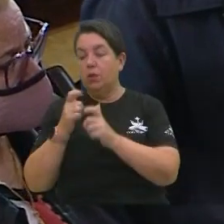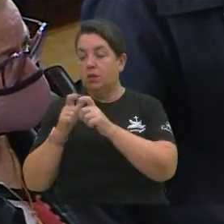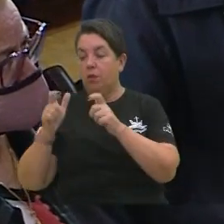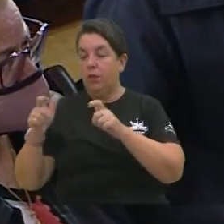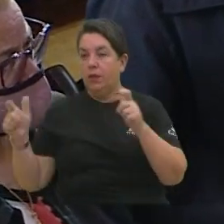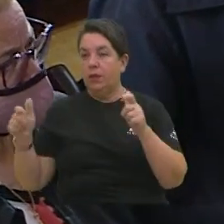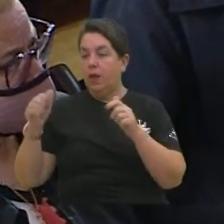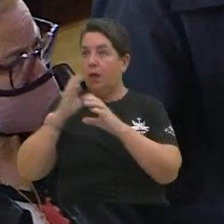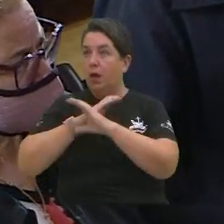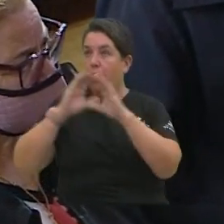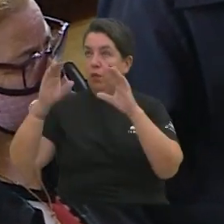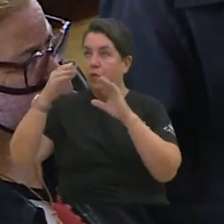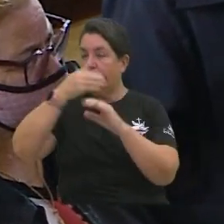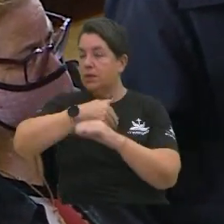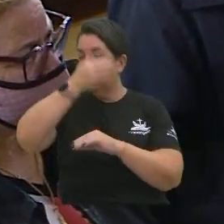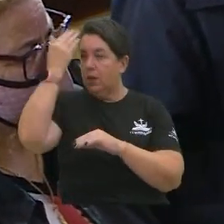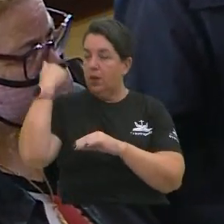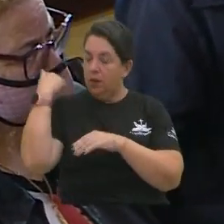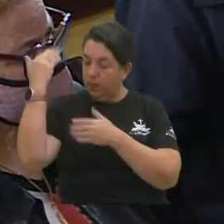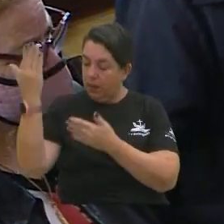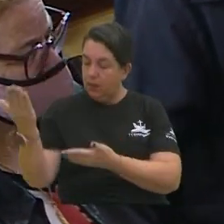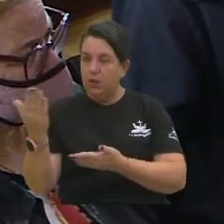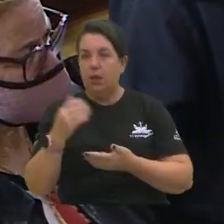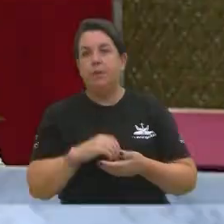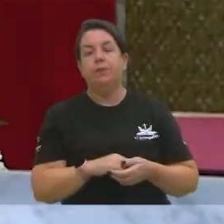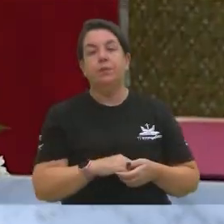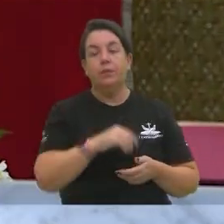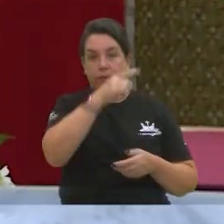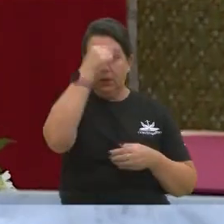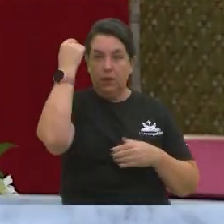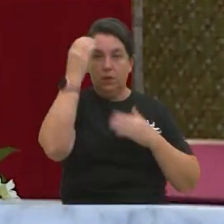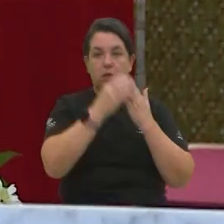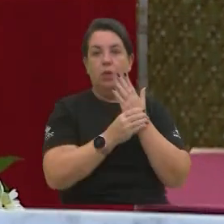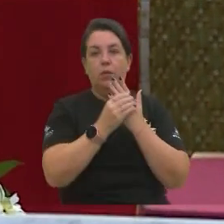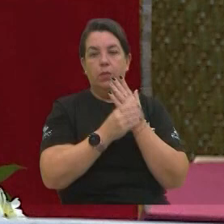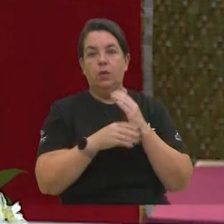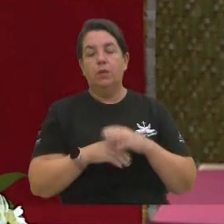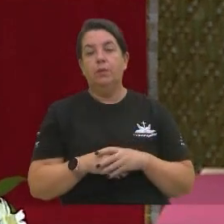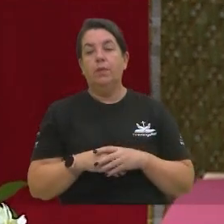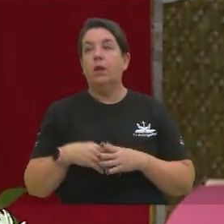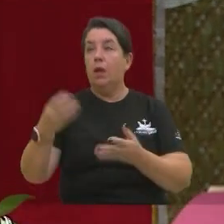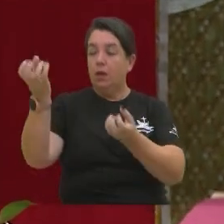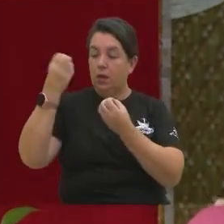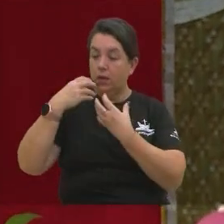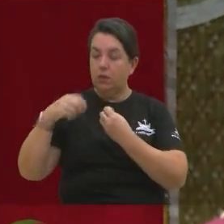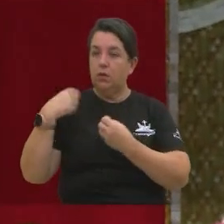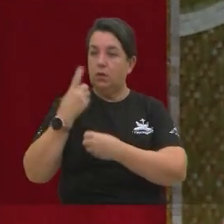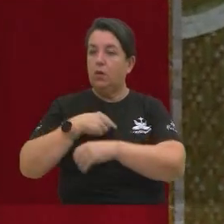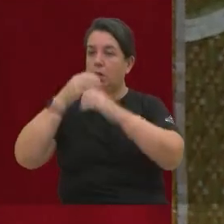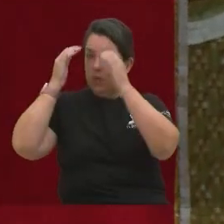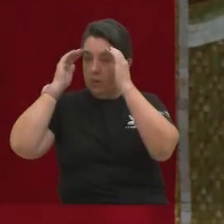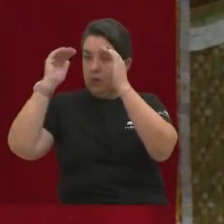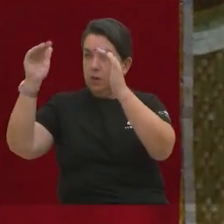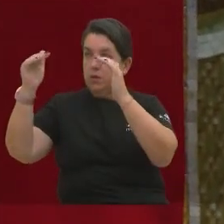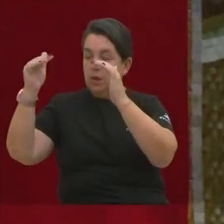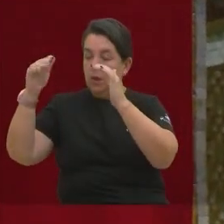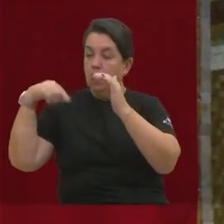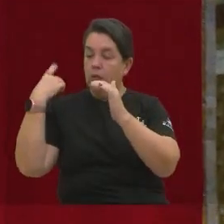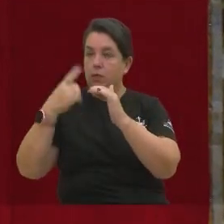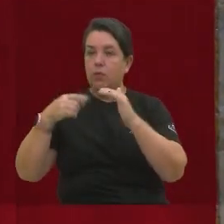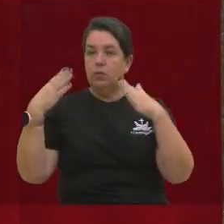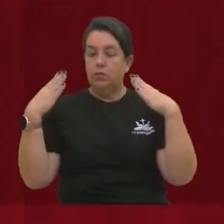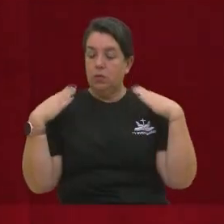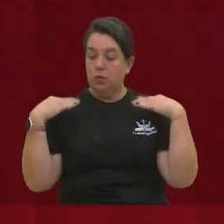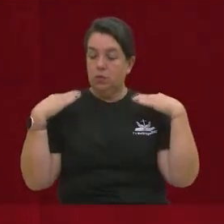nossa confiança em Maria Santíssima. São Pio, ensinai-nos a obedecer